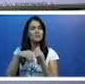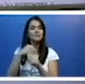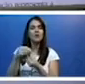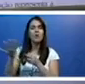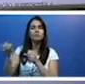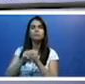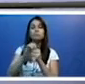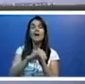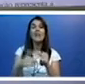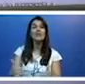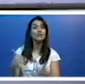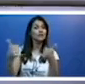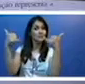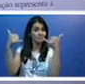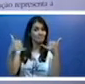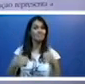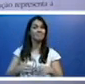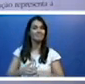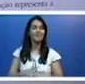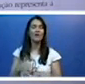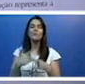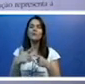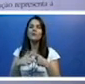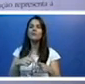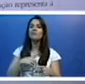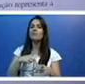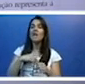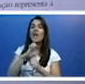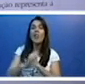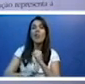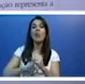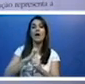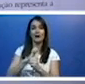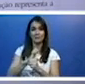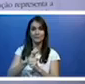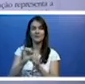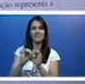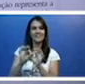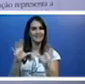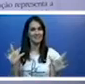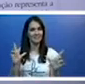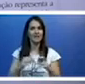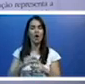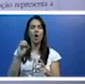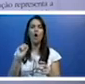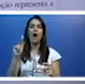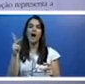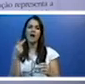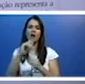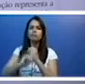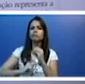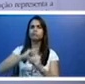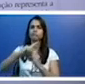de corrente elétrica, porque temos aí os elétrons livres, né, que é, no caso, o OH, circulando